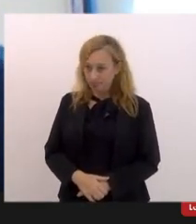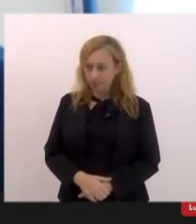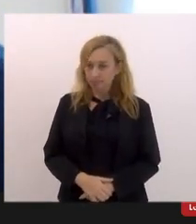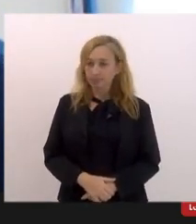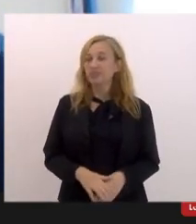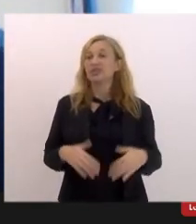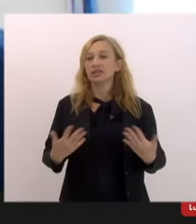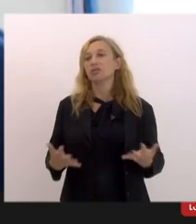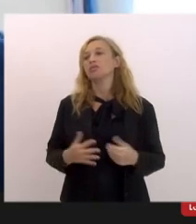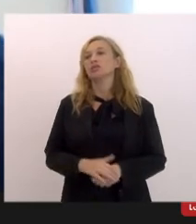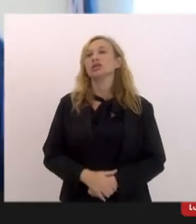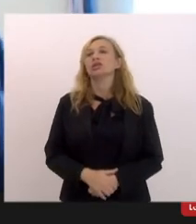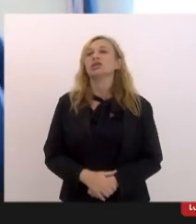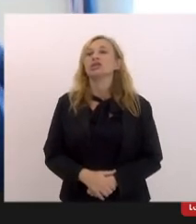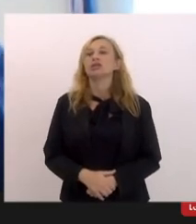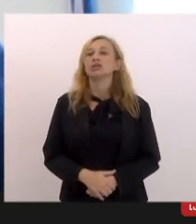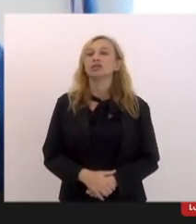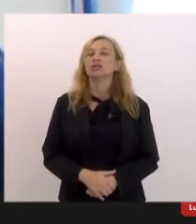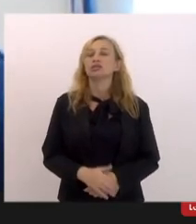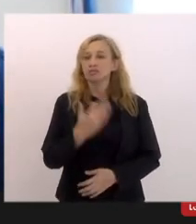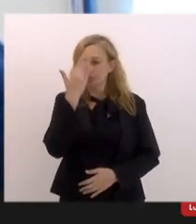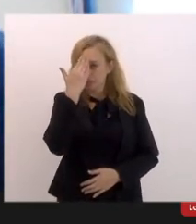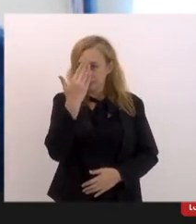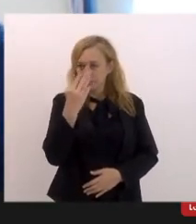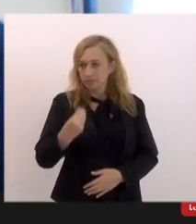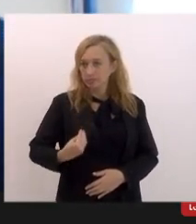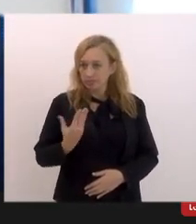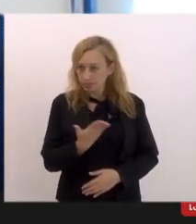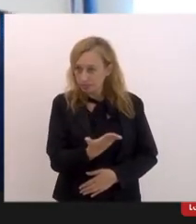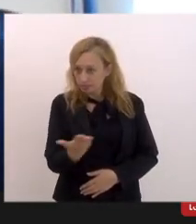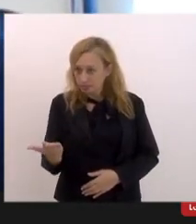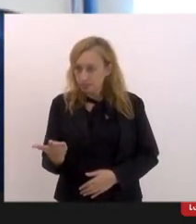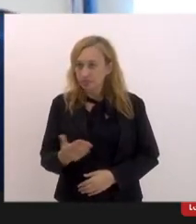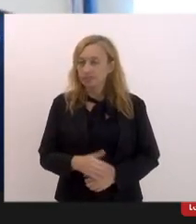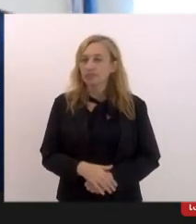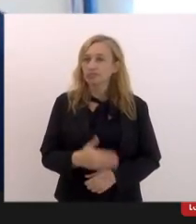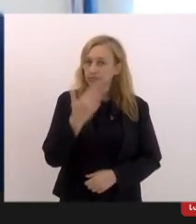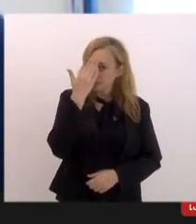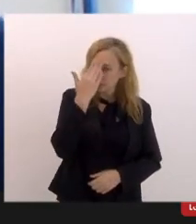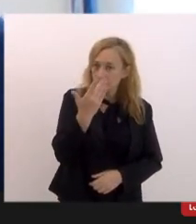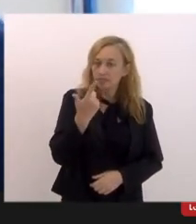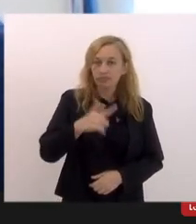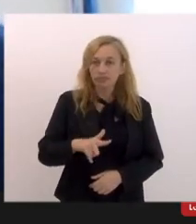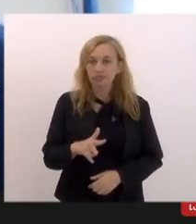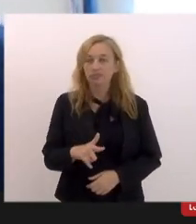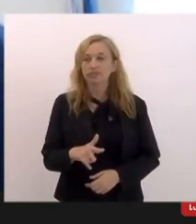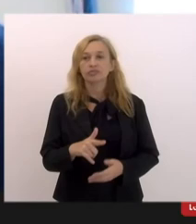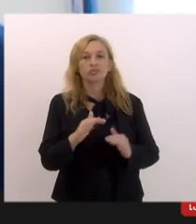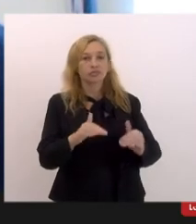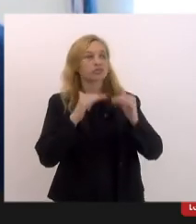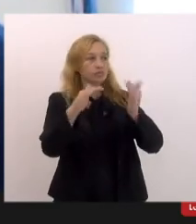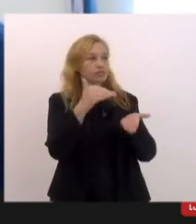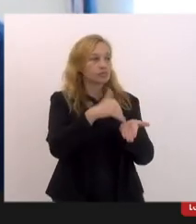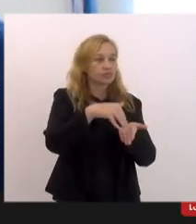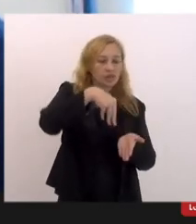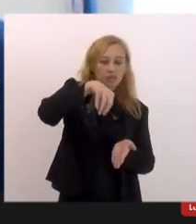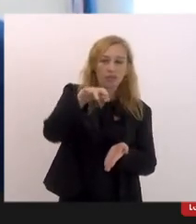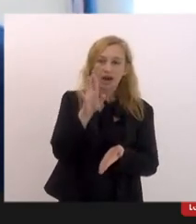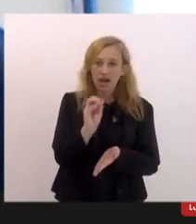Então, eu agradeço a presença de todas e todos, agradeço mais uma vez aqui ao subsecretário Mário